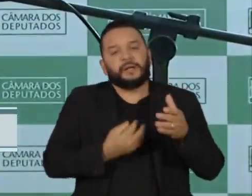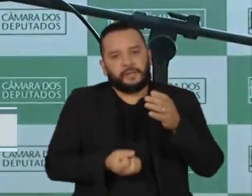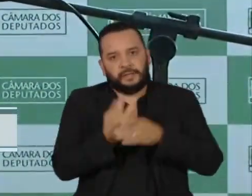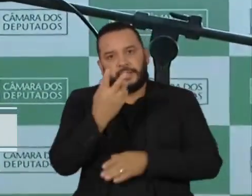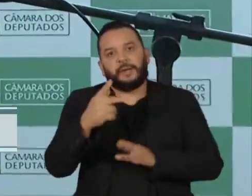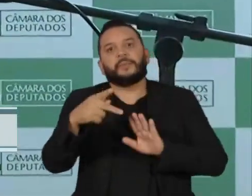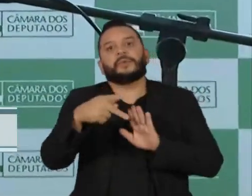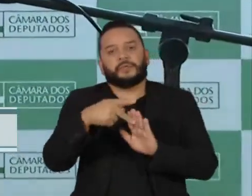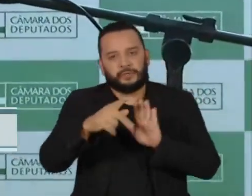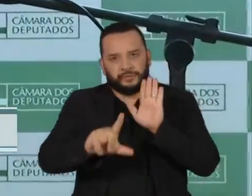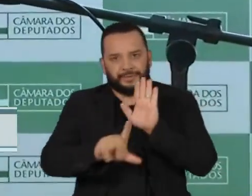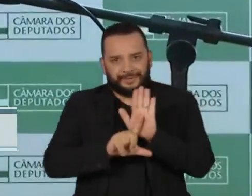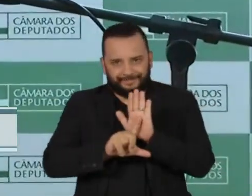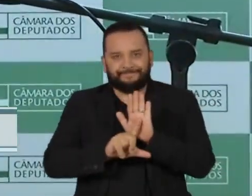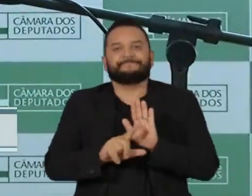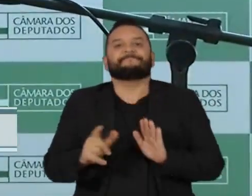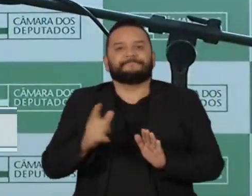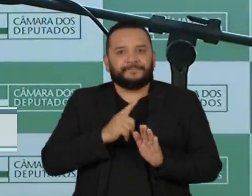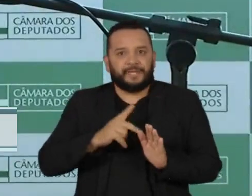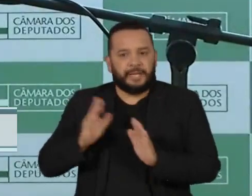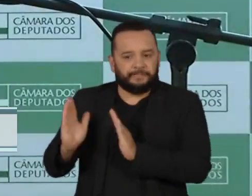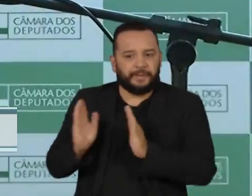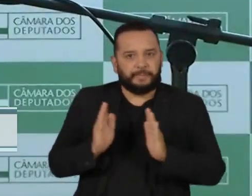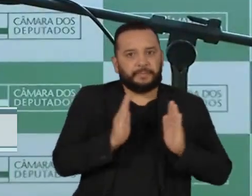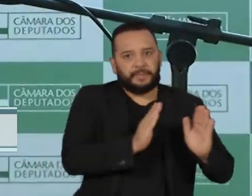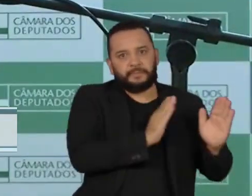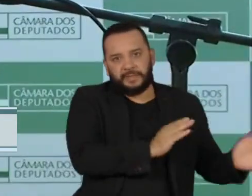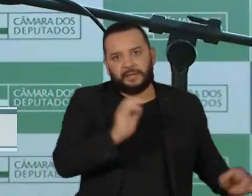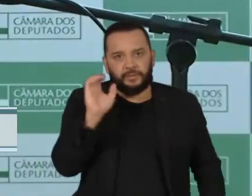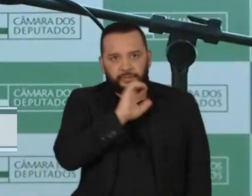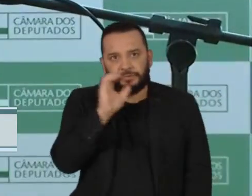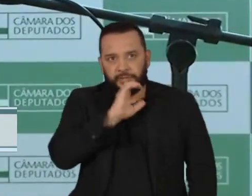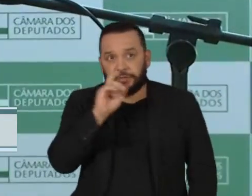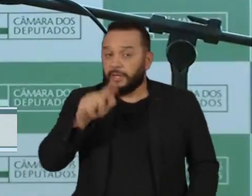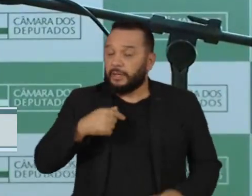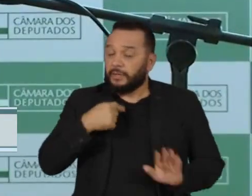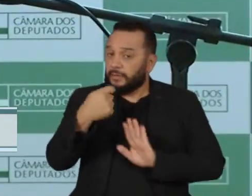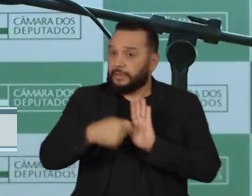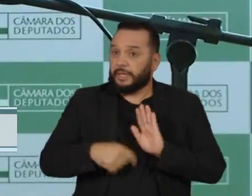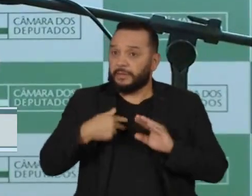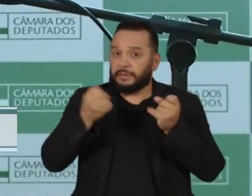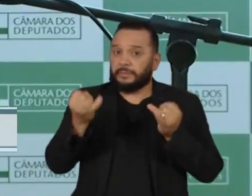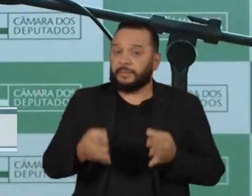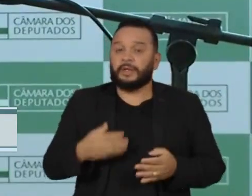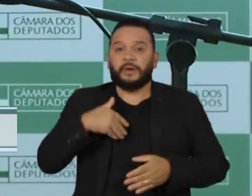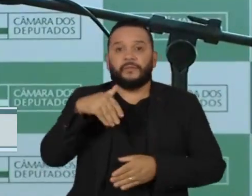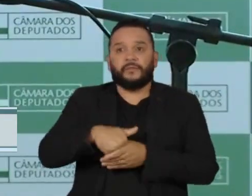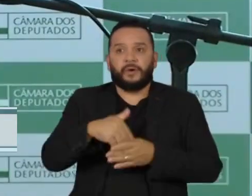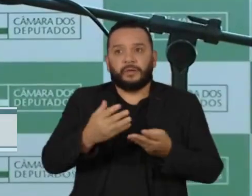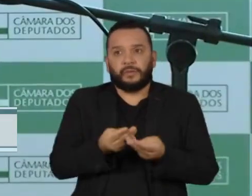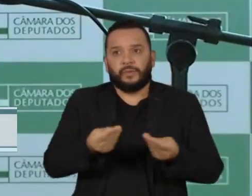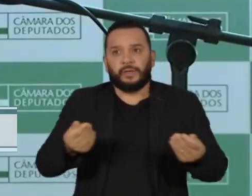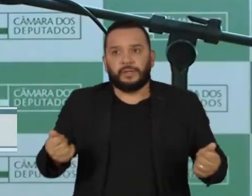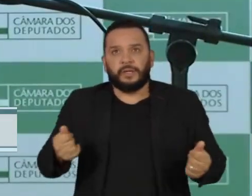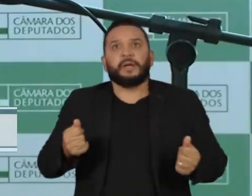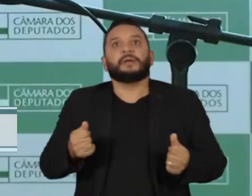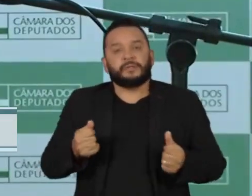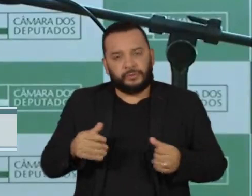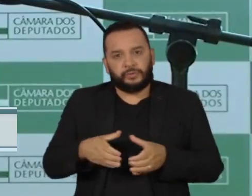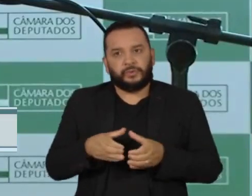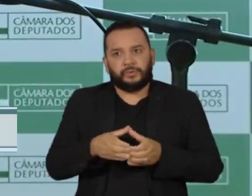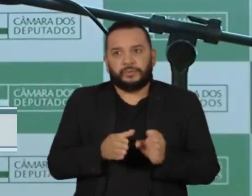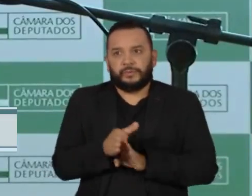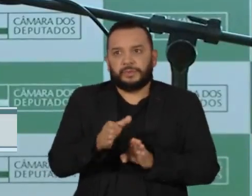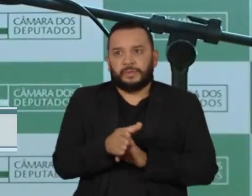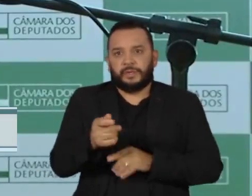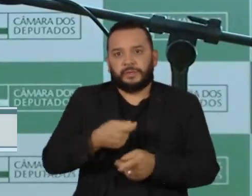lei, tramitando em regime de urgência. É o texto que trata do voto de qualidade do Conselho Administrativo